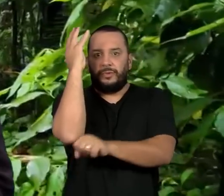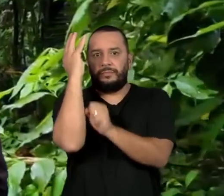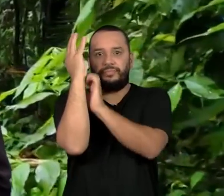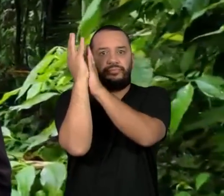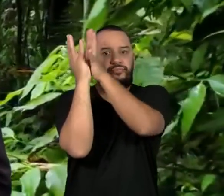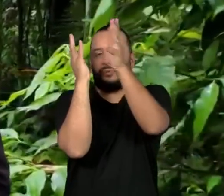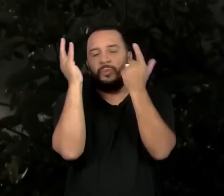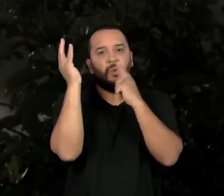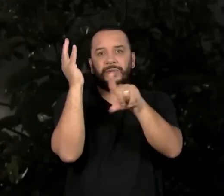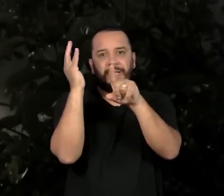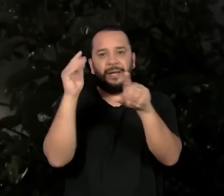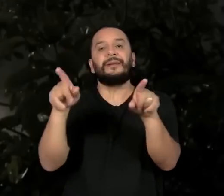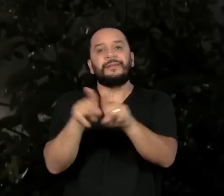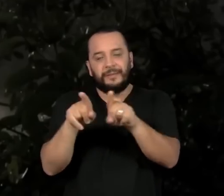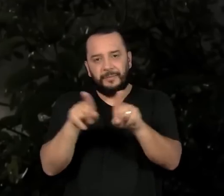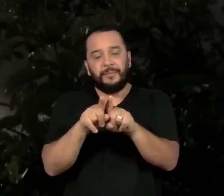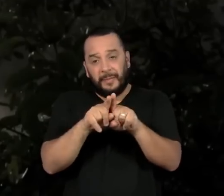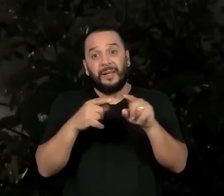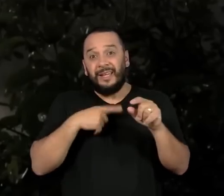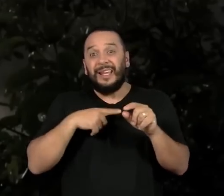controlar a temperatura.